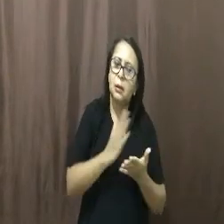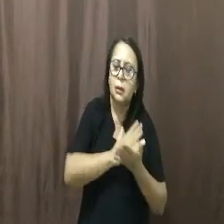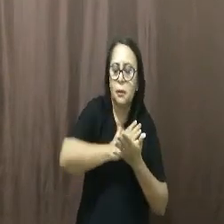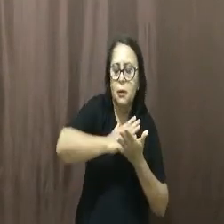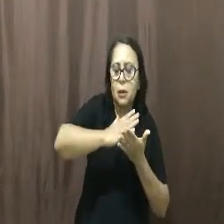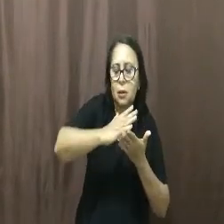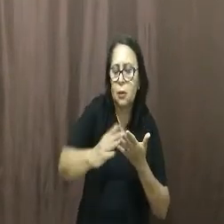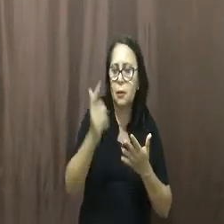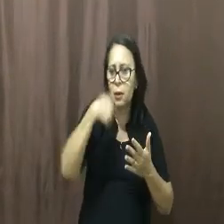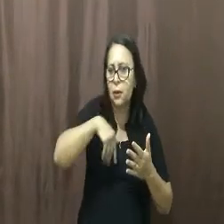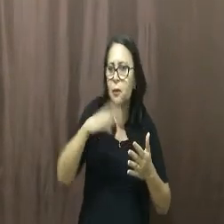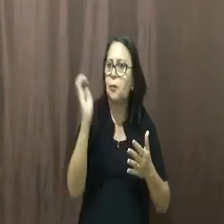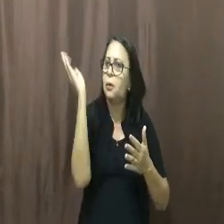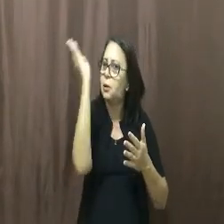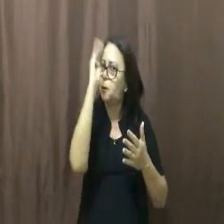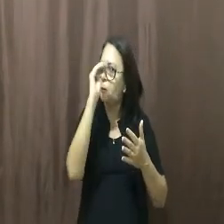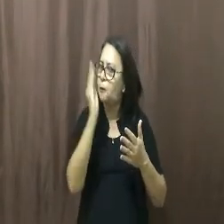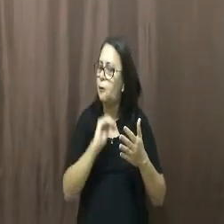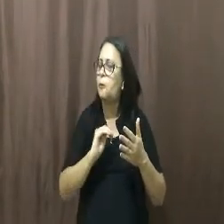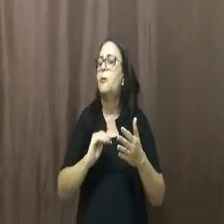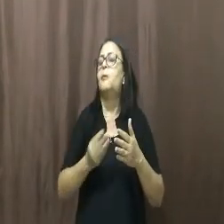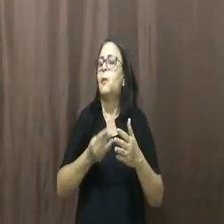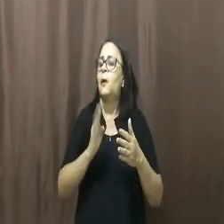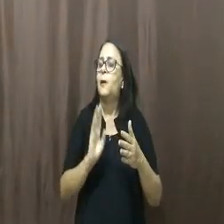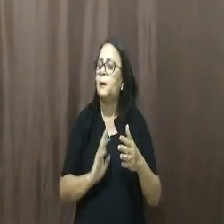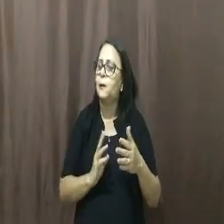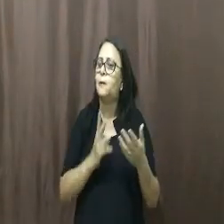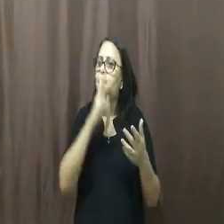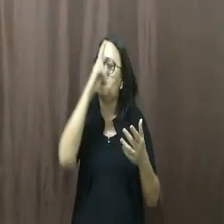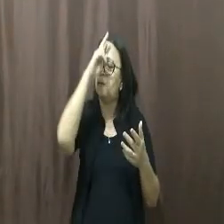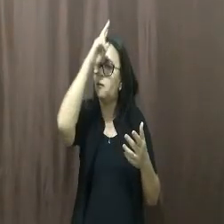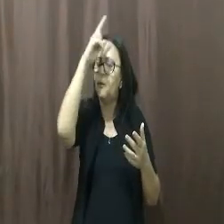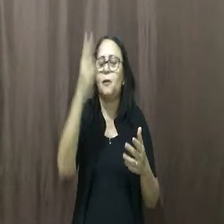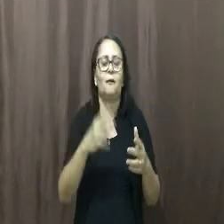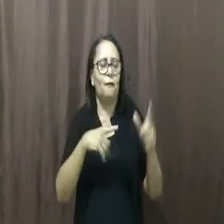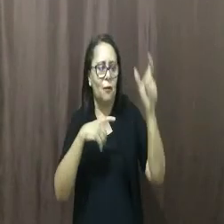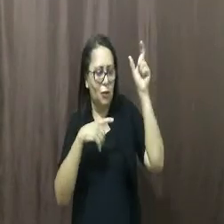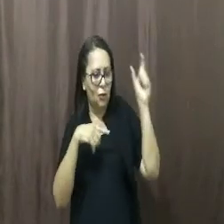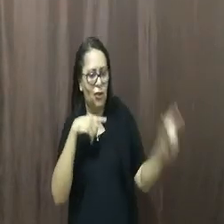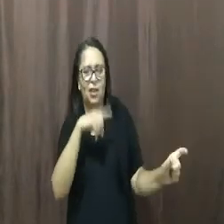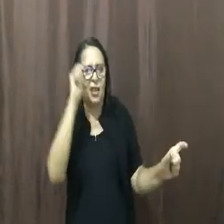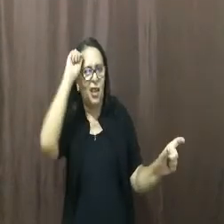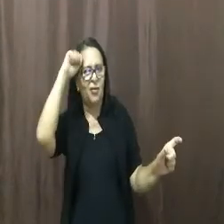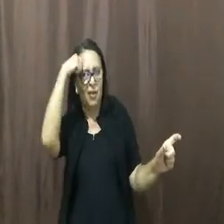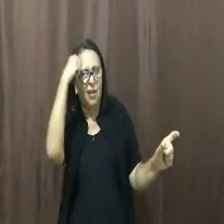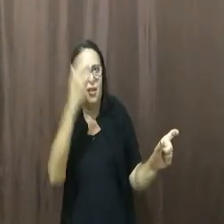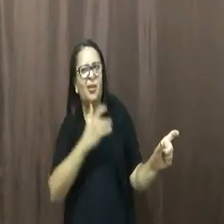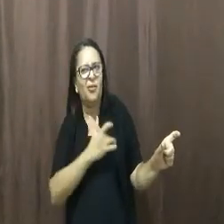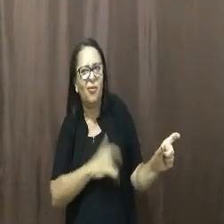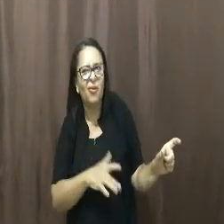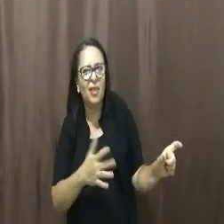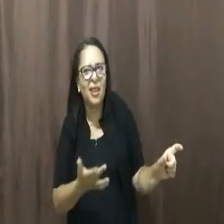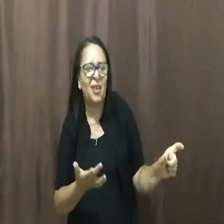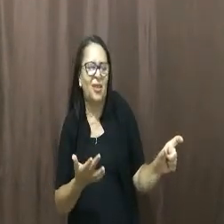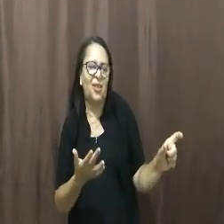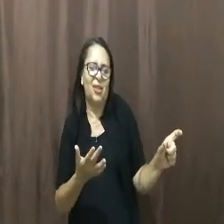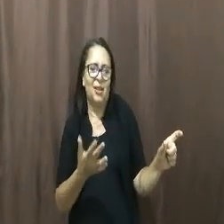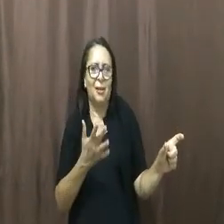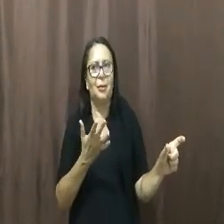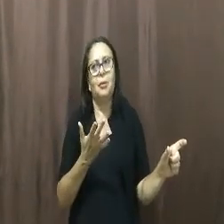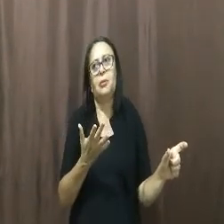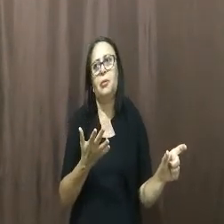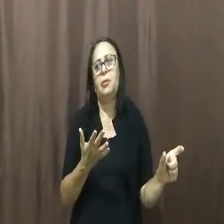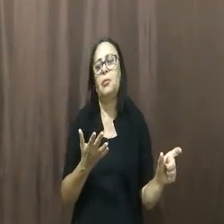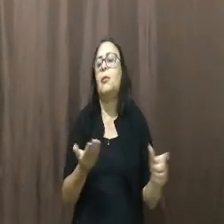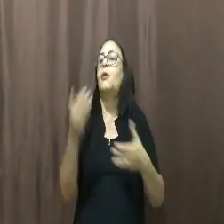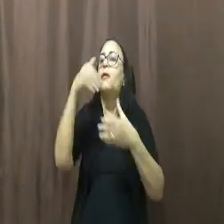negação começou mais forte aqui no Brasil, falar dessa questão de vitimismo, de coitadinho, de coitadismo, foi